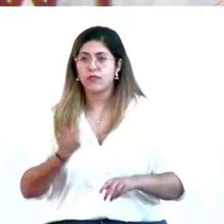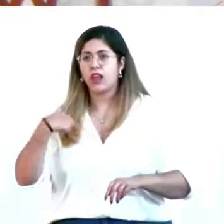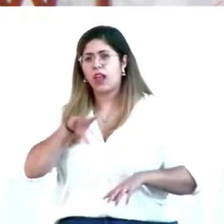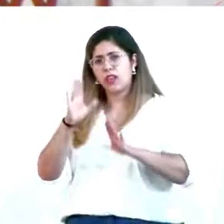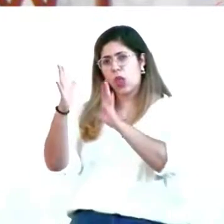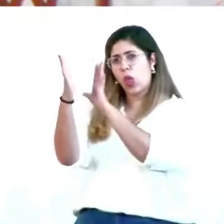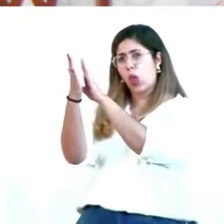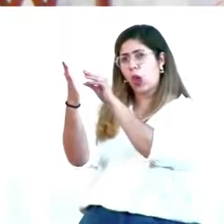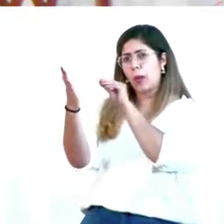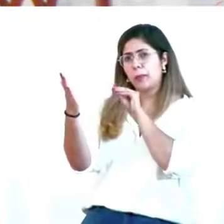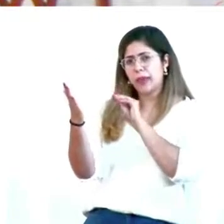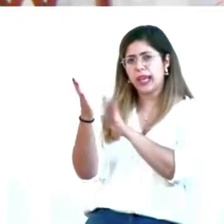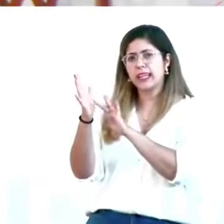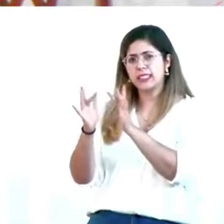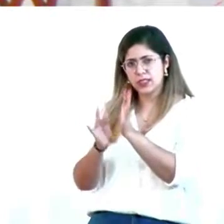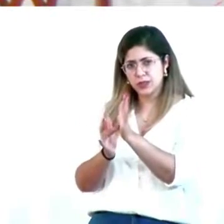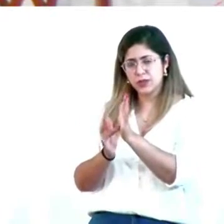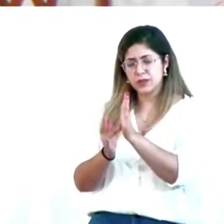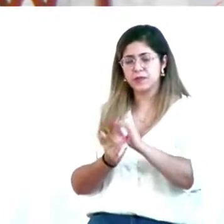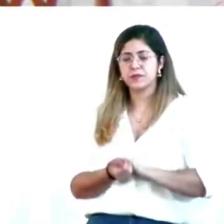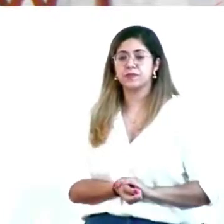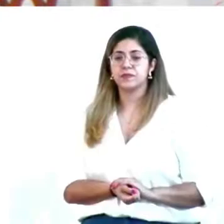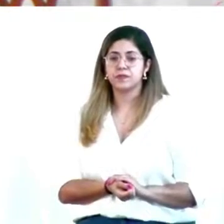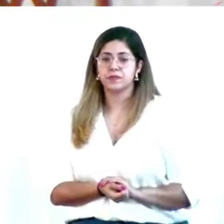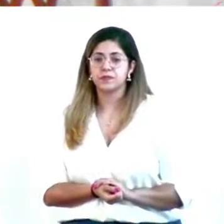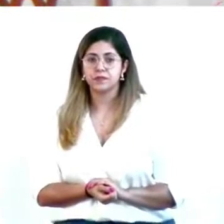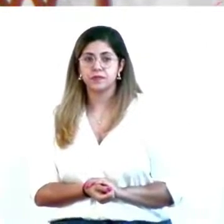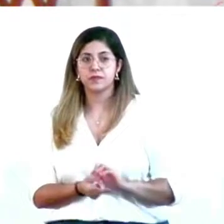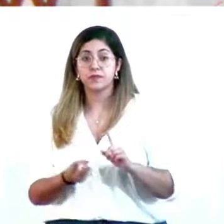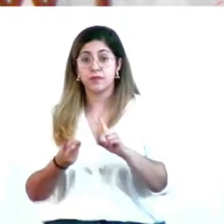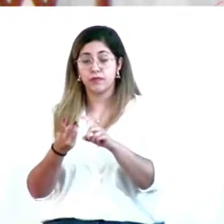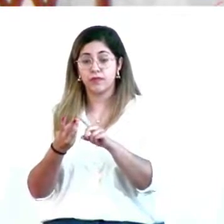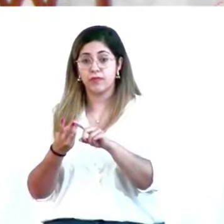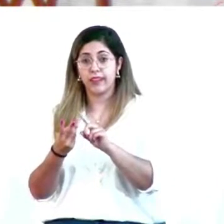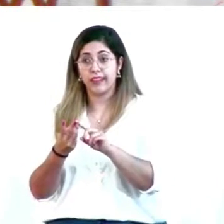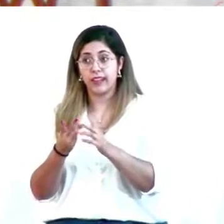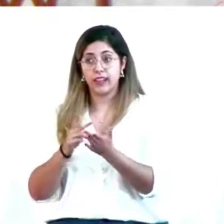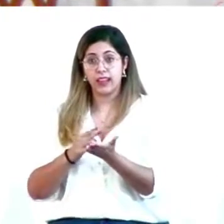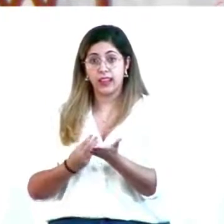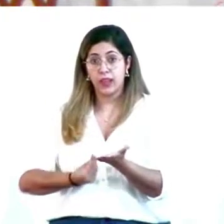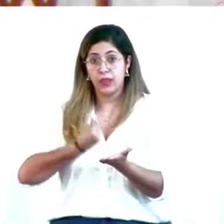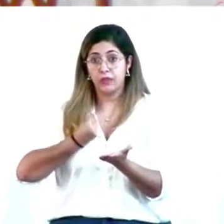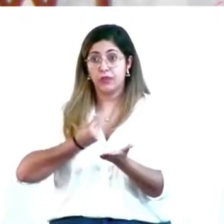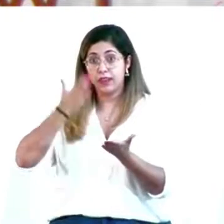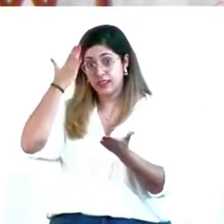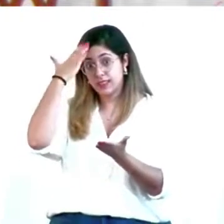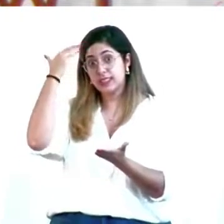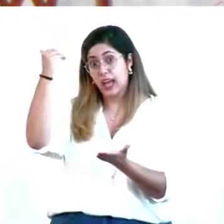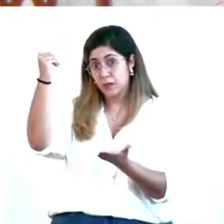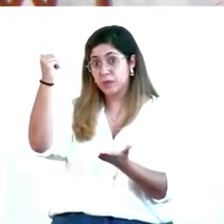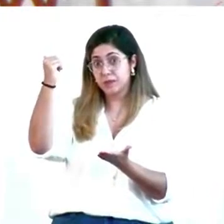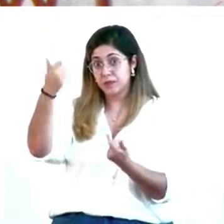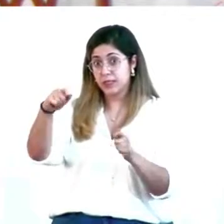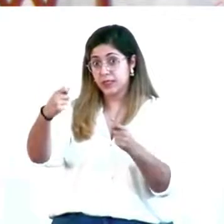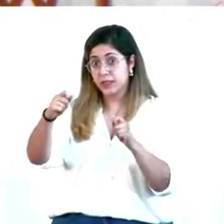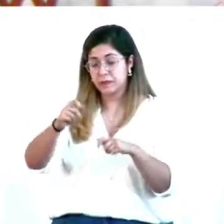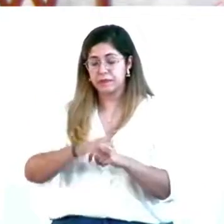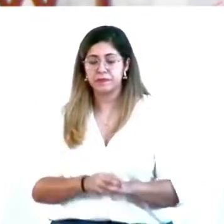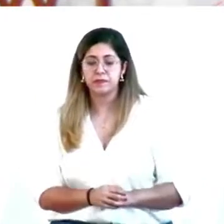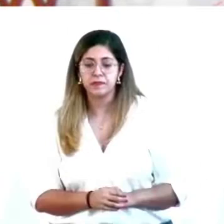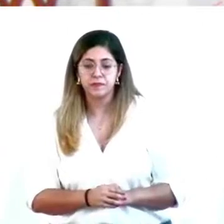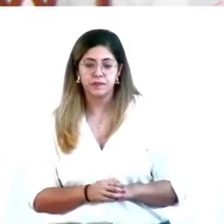17, mostrando que nós devemos andar como sábios e não como necios. Olha o verso